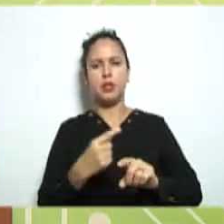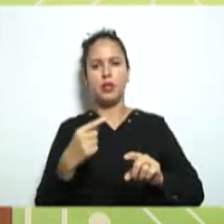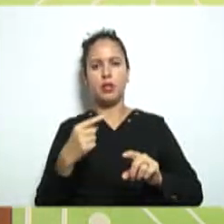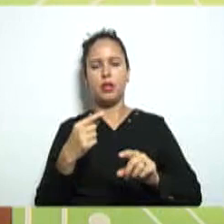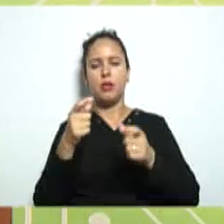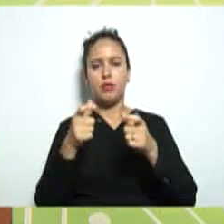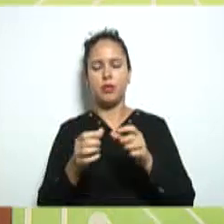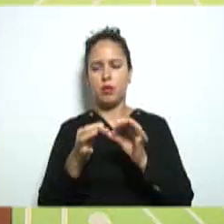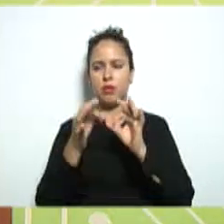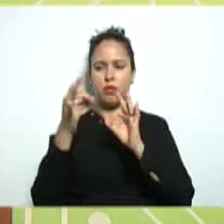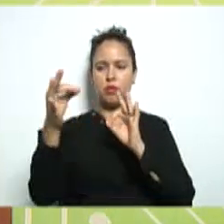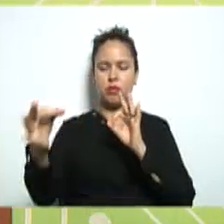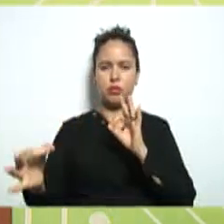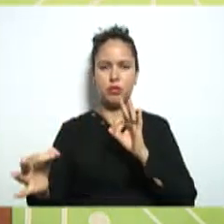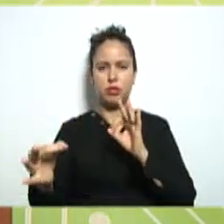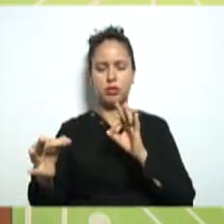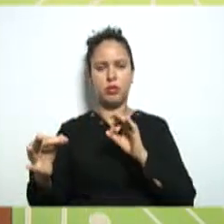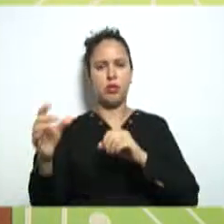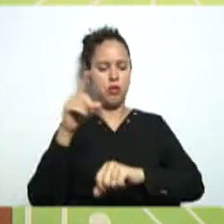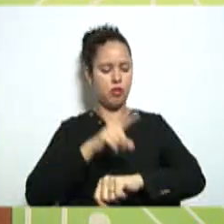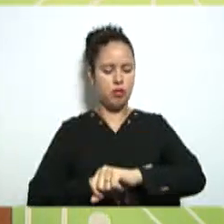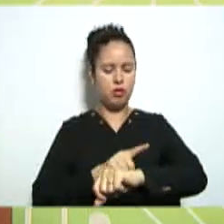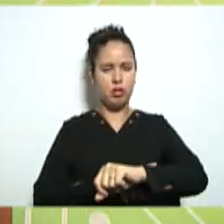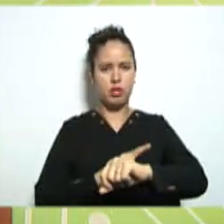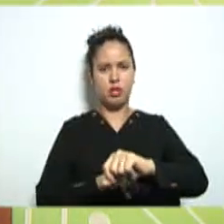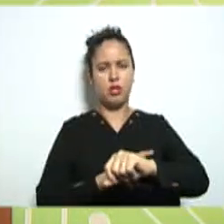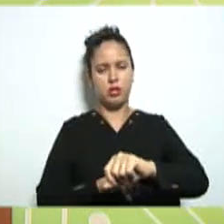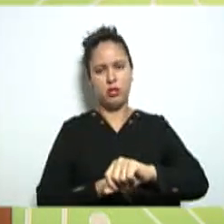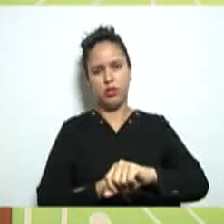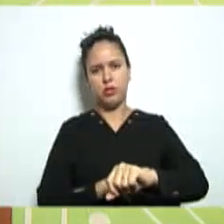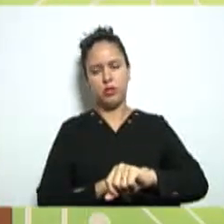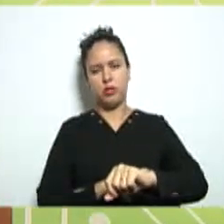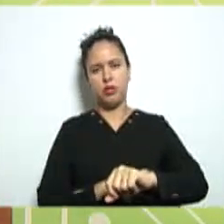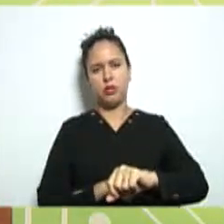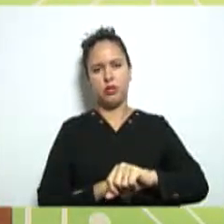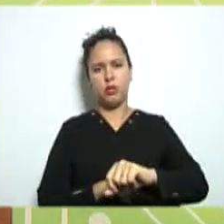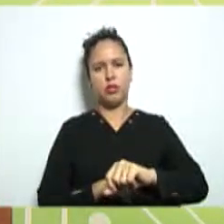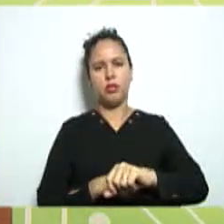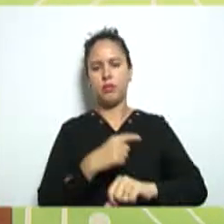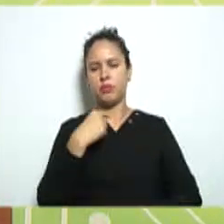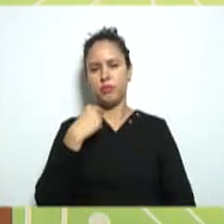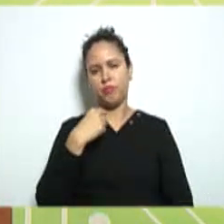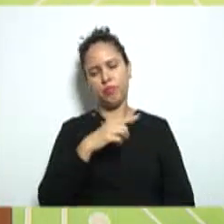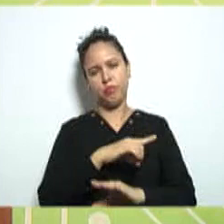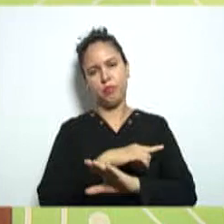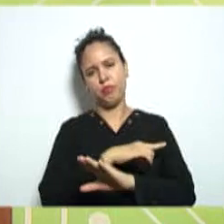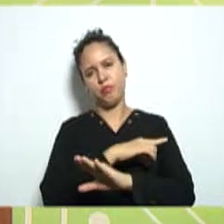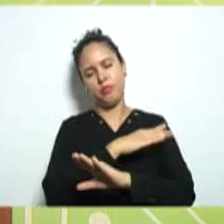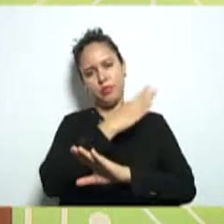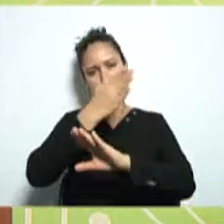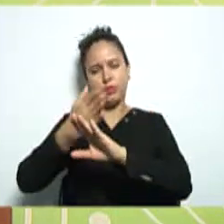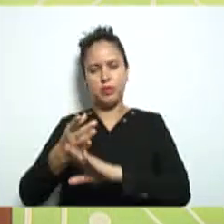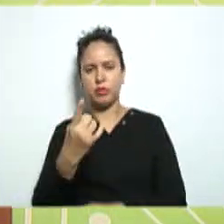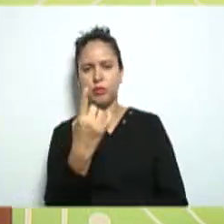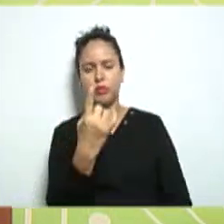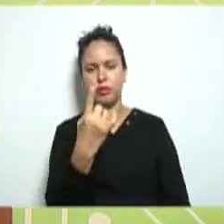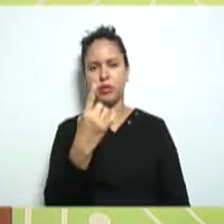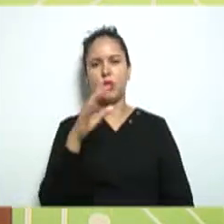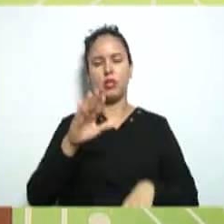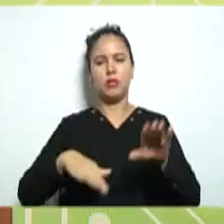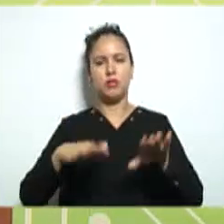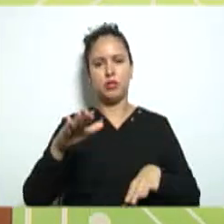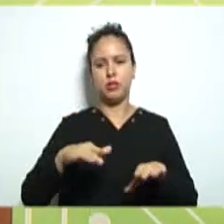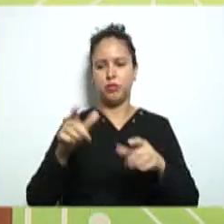muito longe. Ou tem um horário para ir no banheiro, só pode ir no banheiro uma vez ao dia. Às vezes é um local